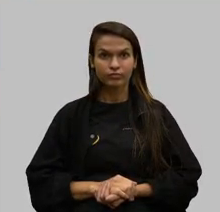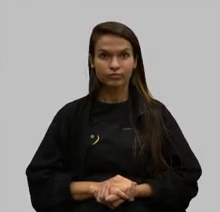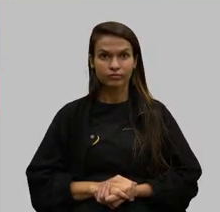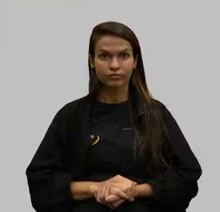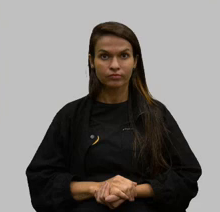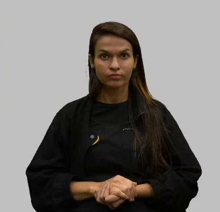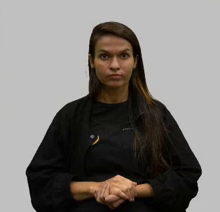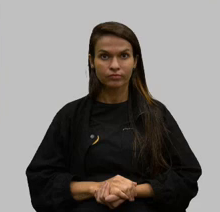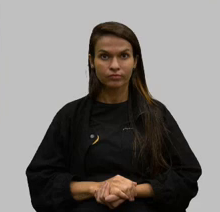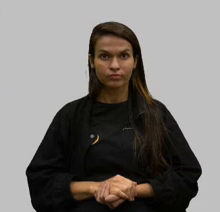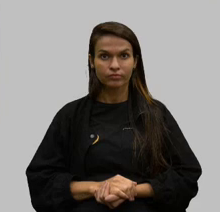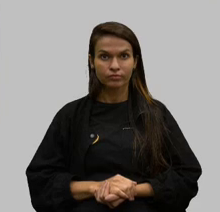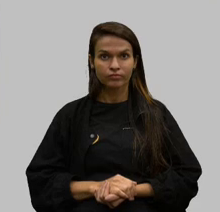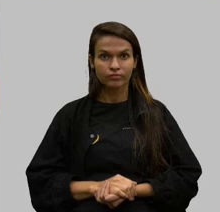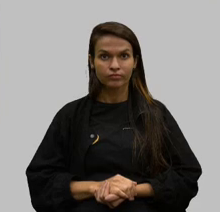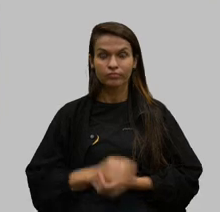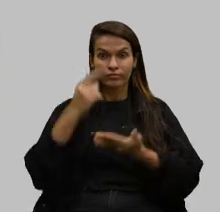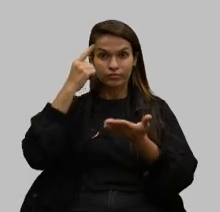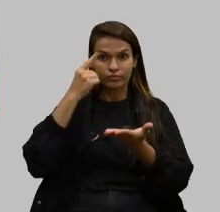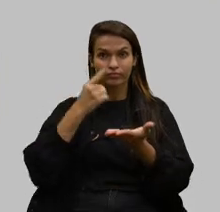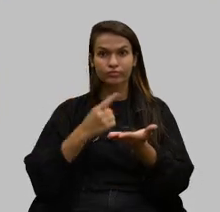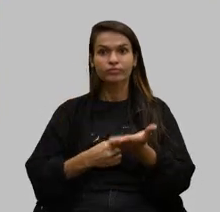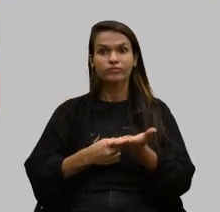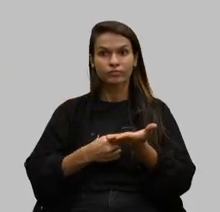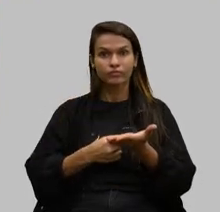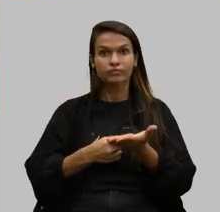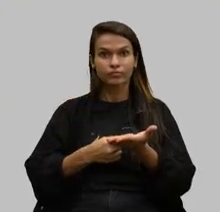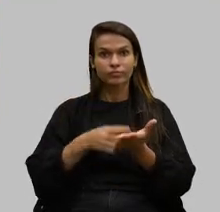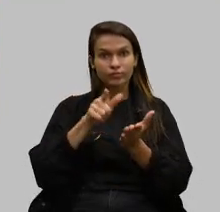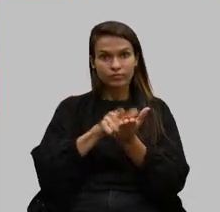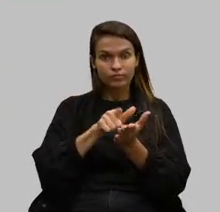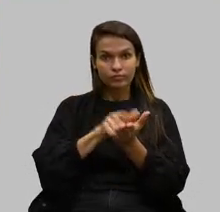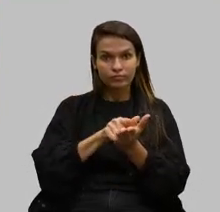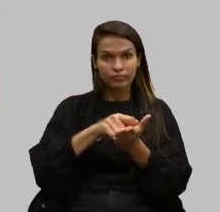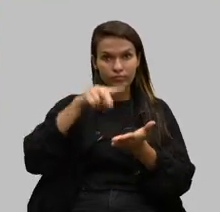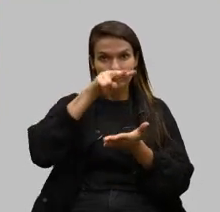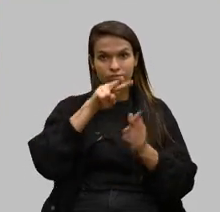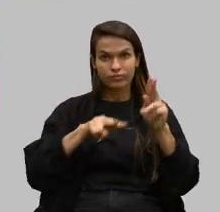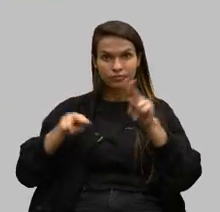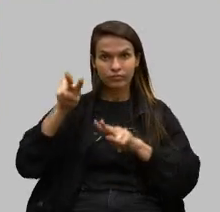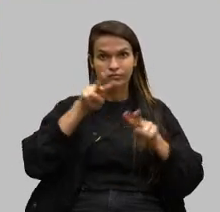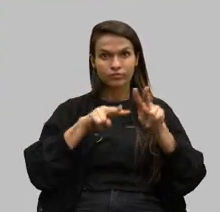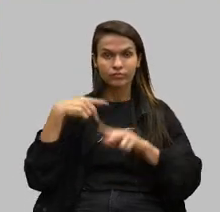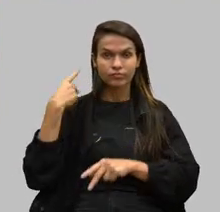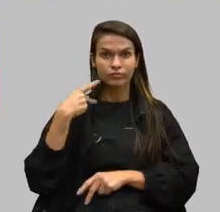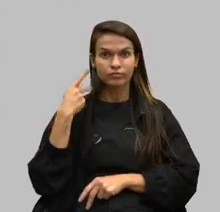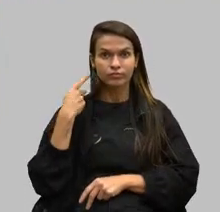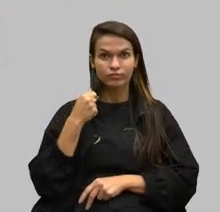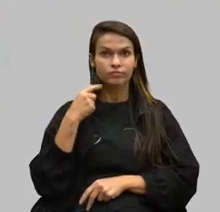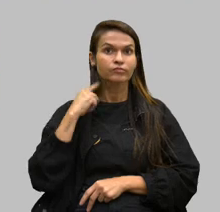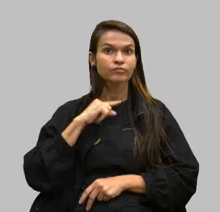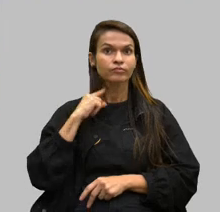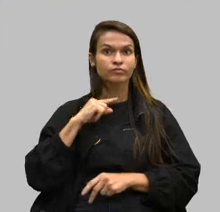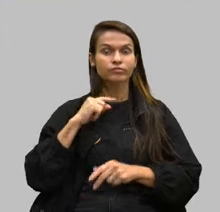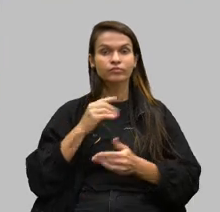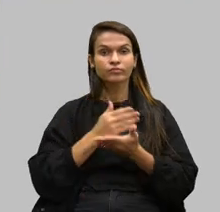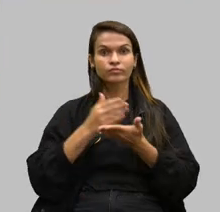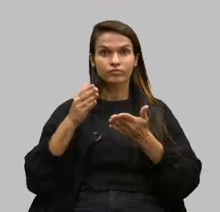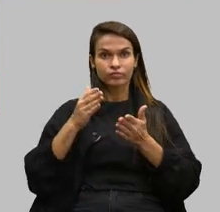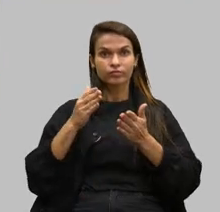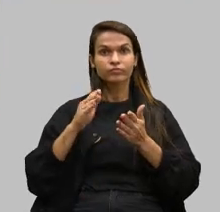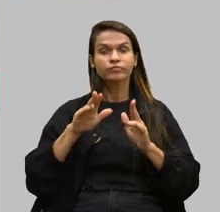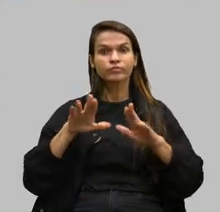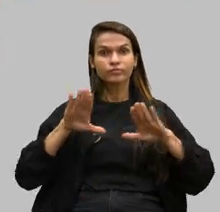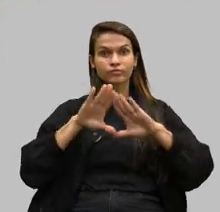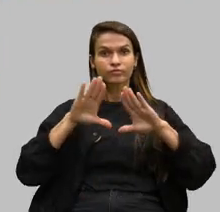casa para firmar o compromisso com o papel fiscalizador do Parlamento Mineiro iniciamos a assembleia fiscaliza prestação